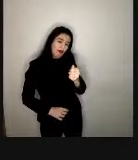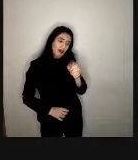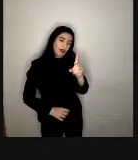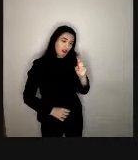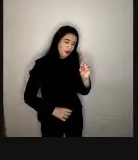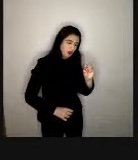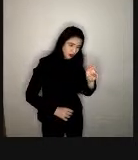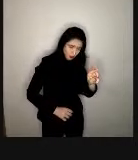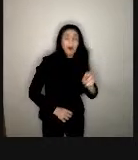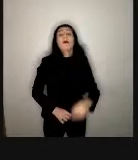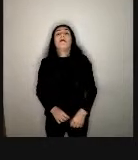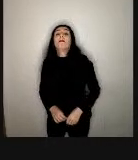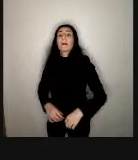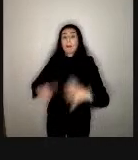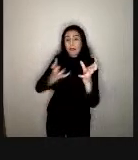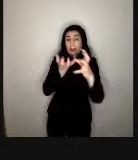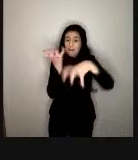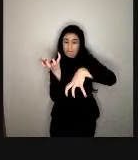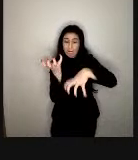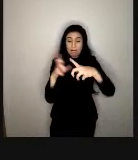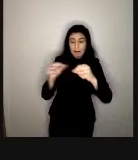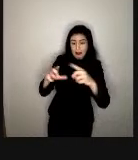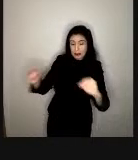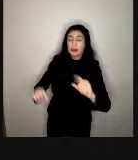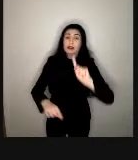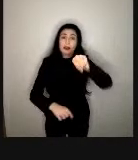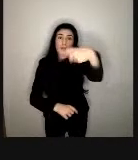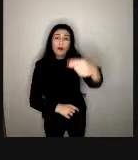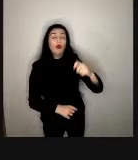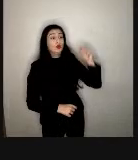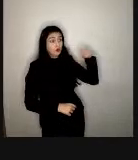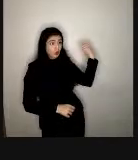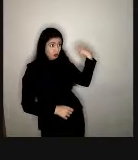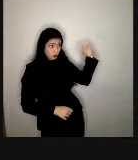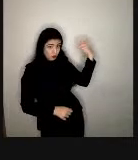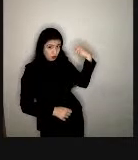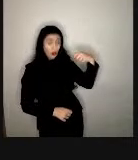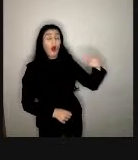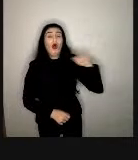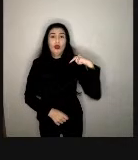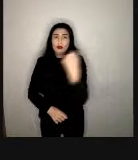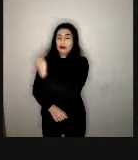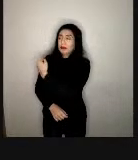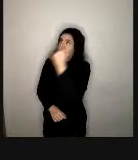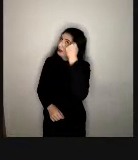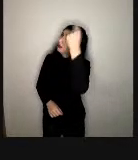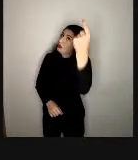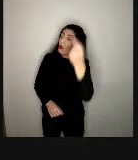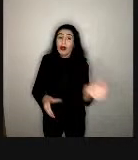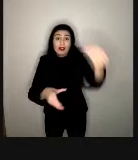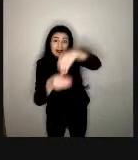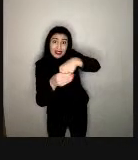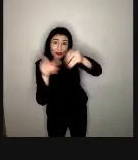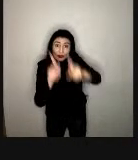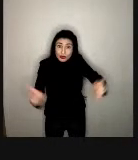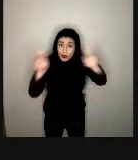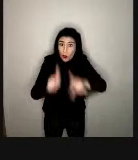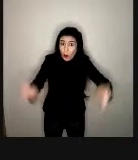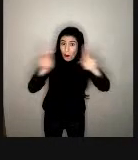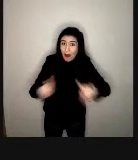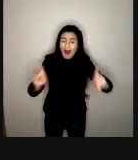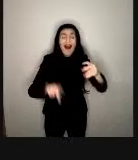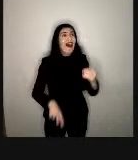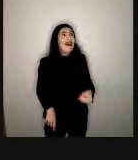Grande do Sul, acabou que a gente resolveu fazer num shopping center. E foi uma experiência